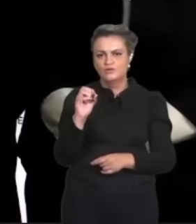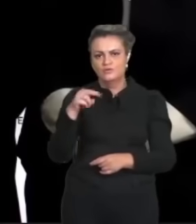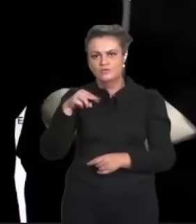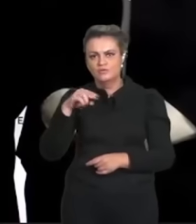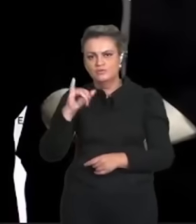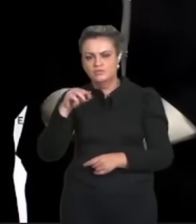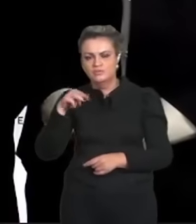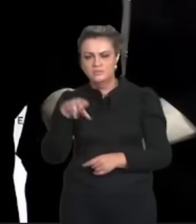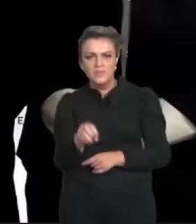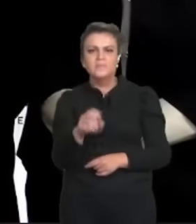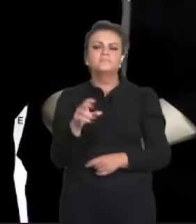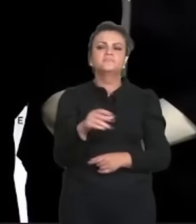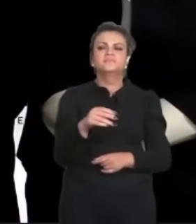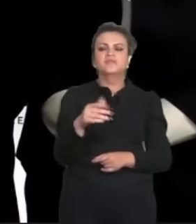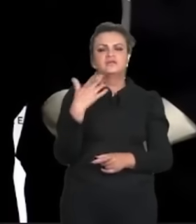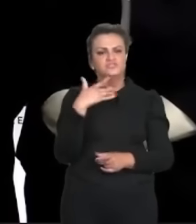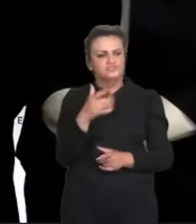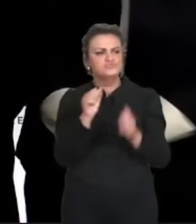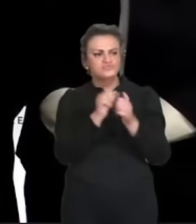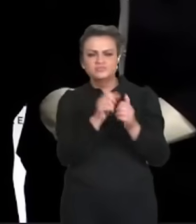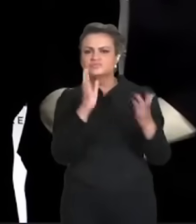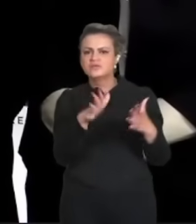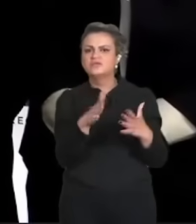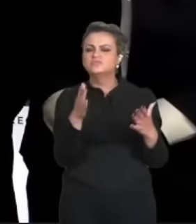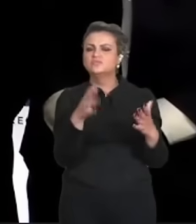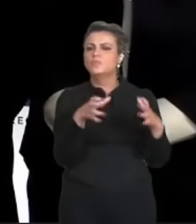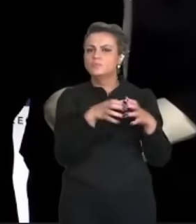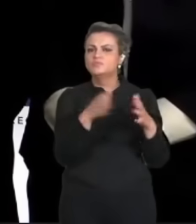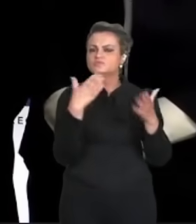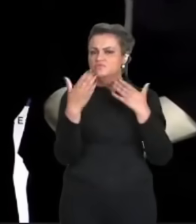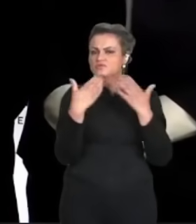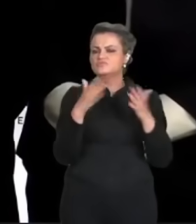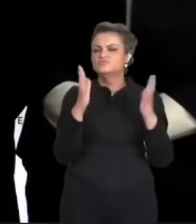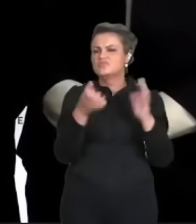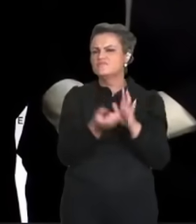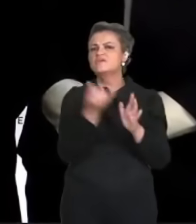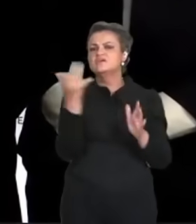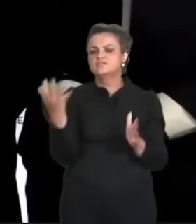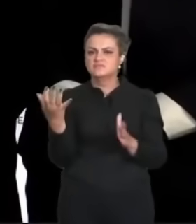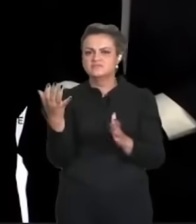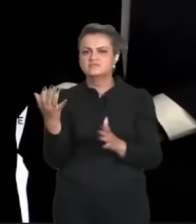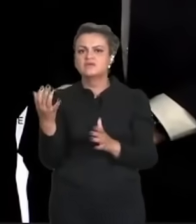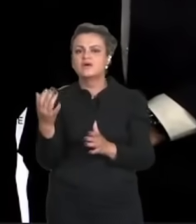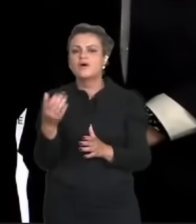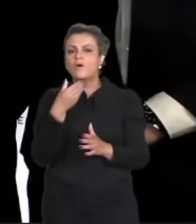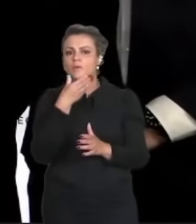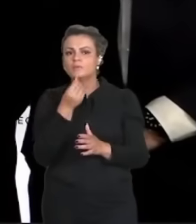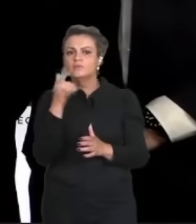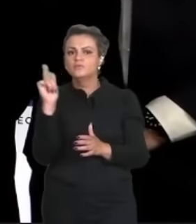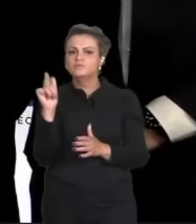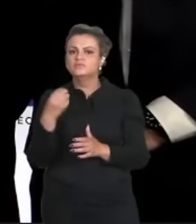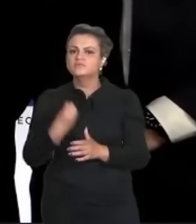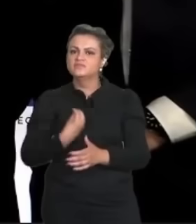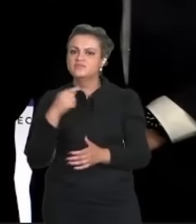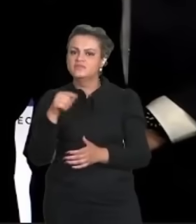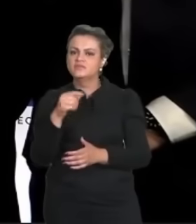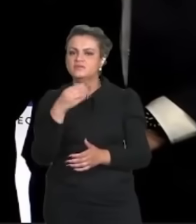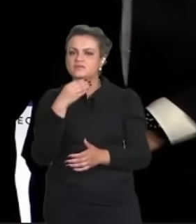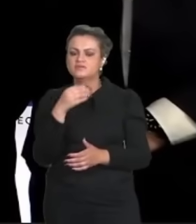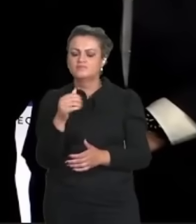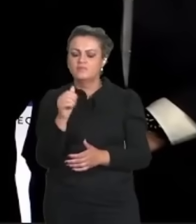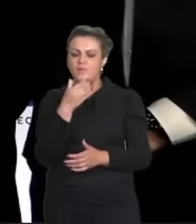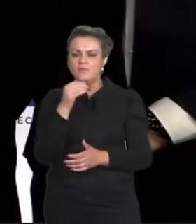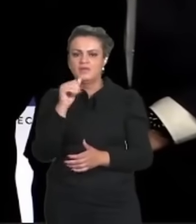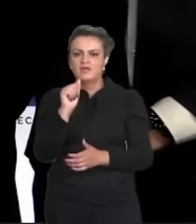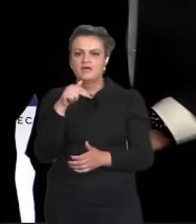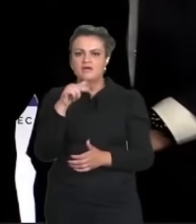falamos por telefone várias vezes a equipe dele esteve conosco várias vezes os nossos dirigentes que aqui estão Dr Andrei que é diretor